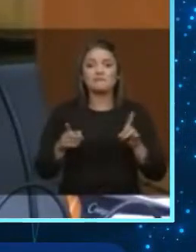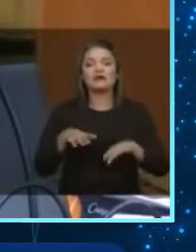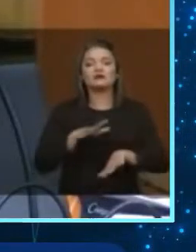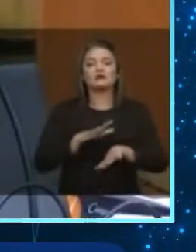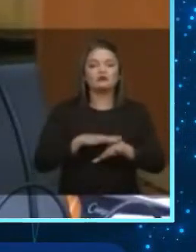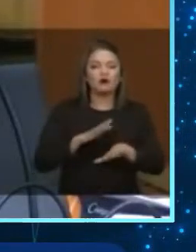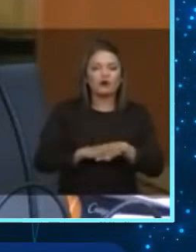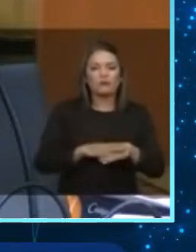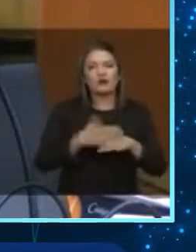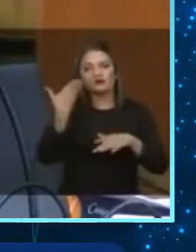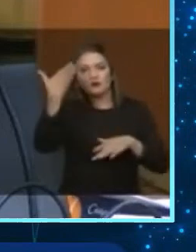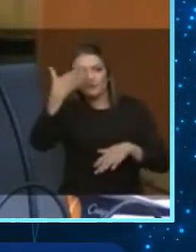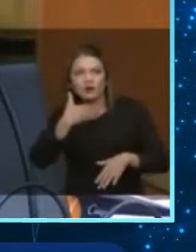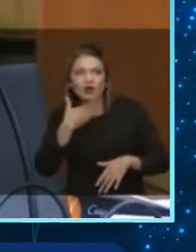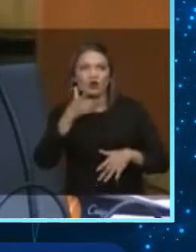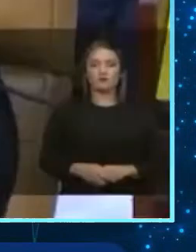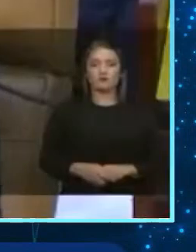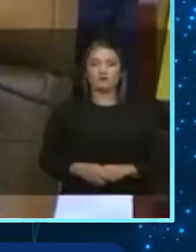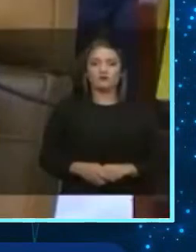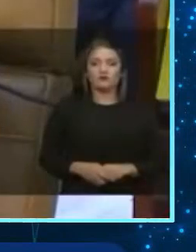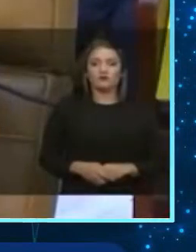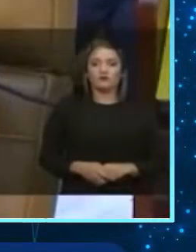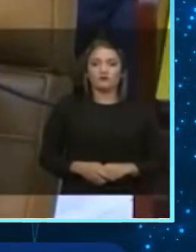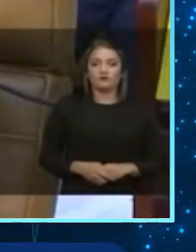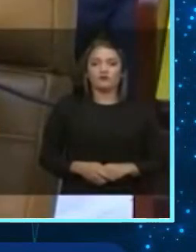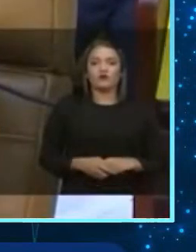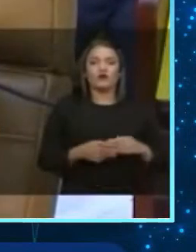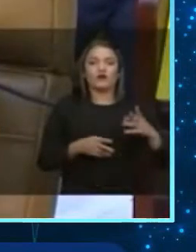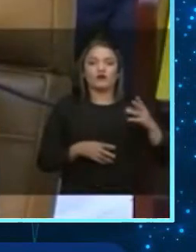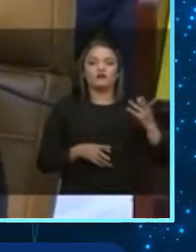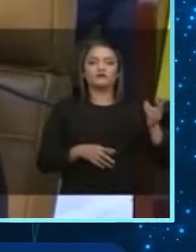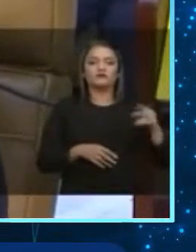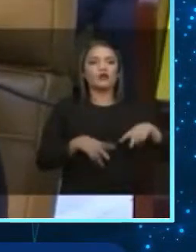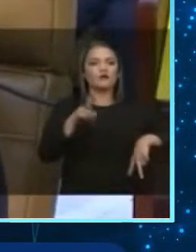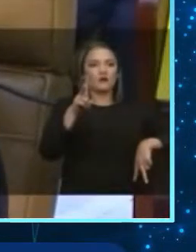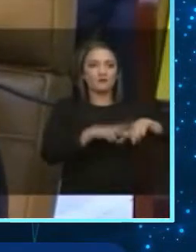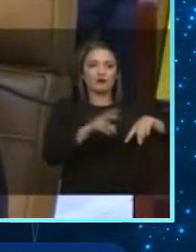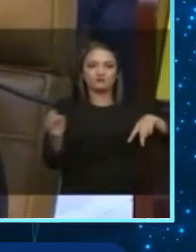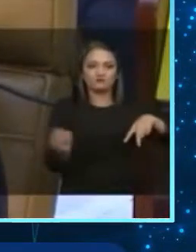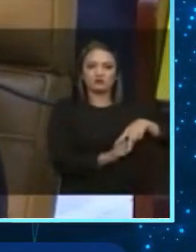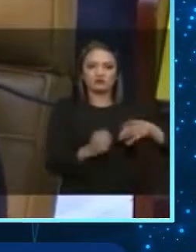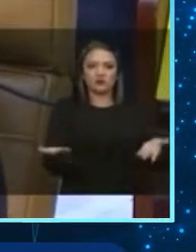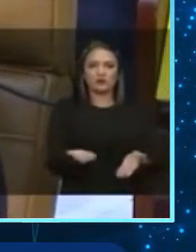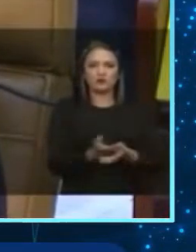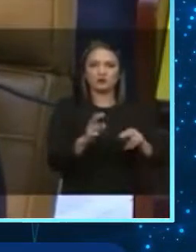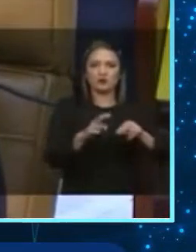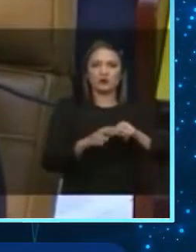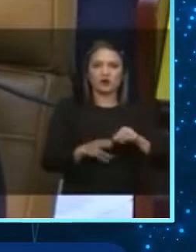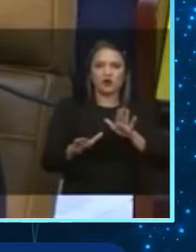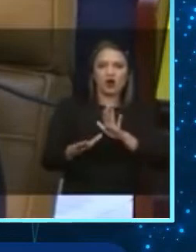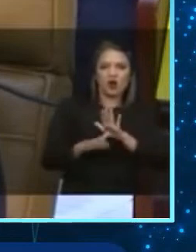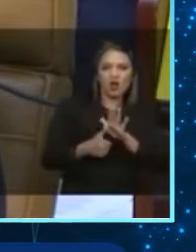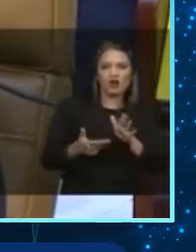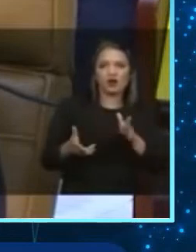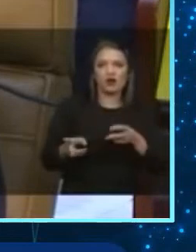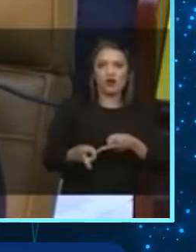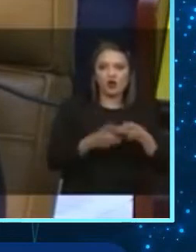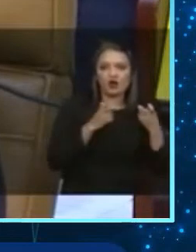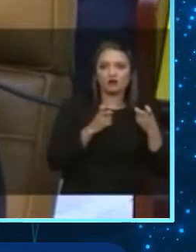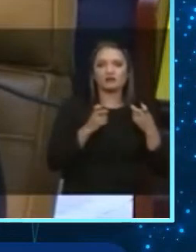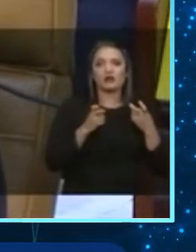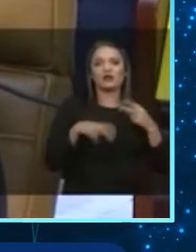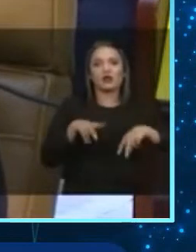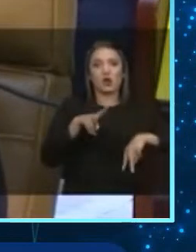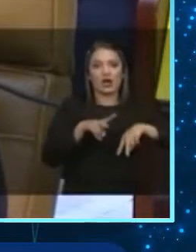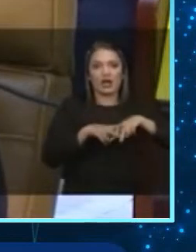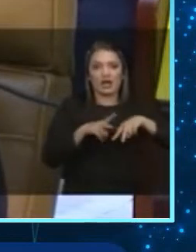se vamos ter, sim, o voto aberto nessa disputa? Vocês têm poder de fogo para garantir que